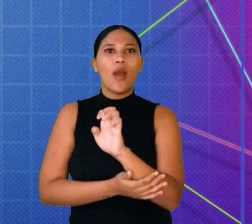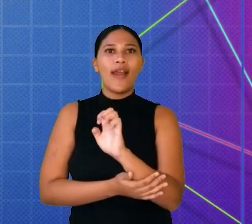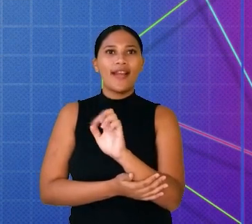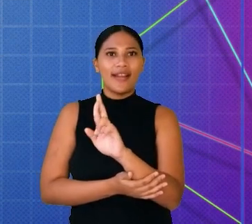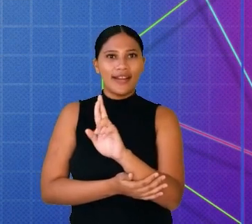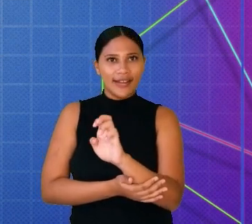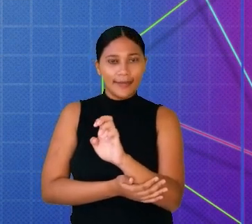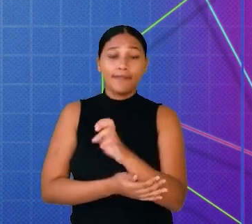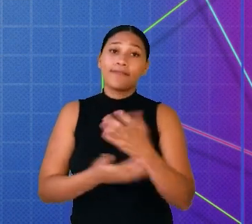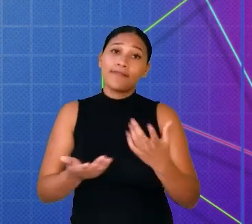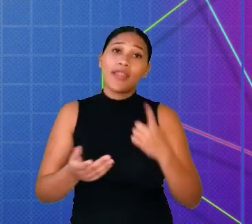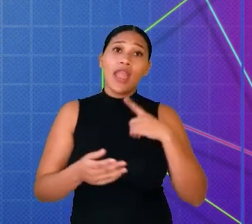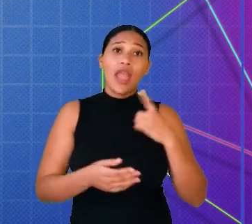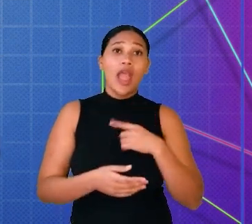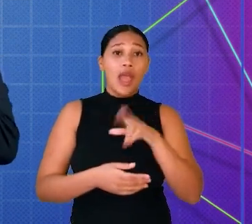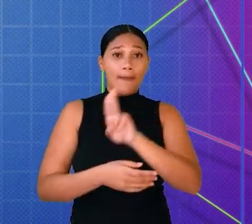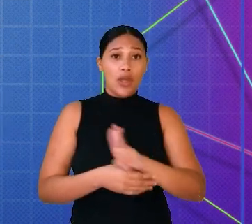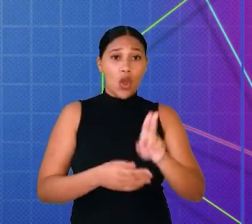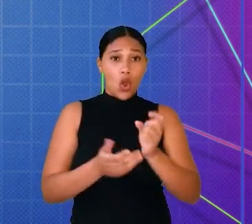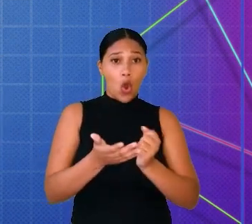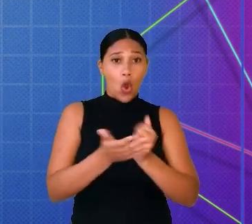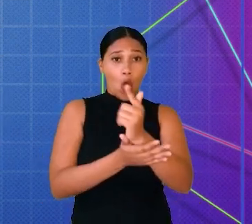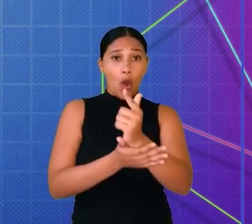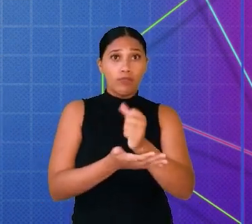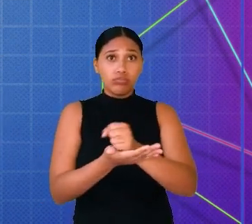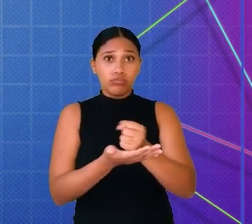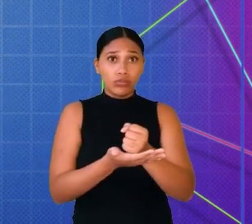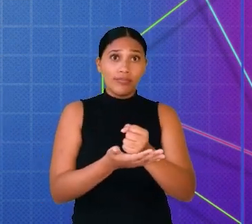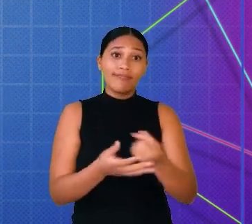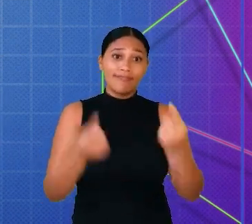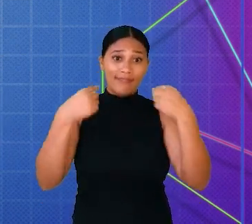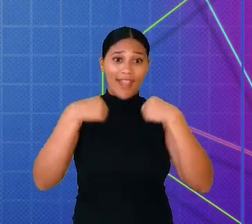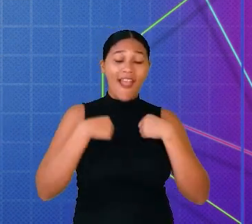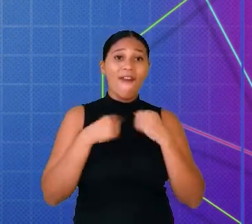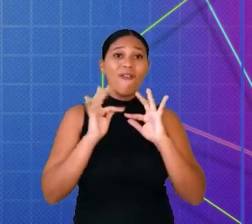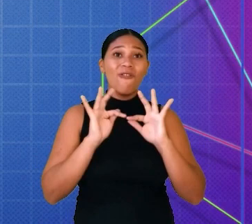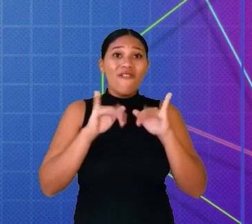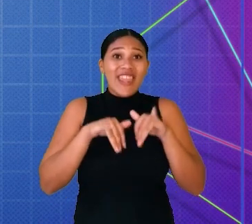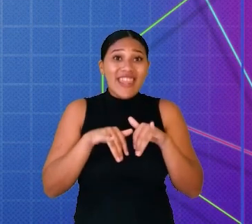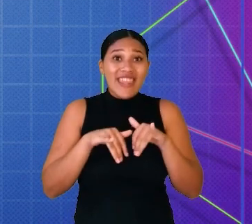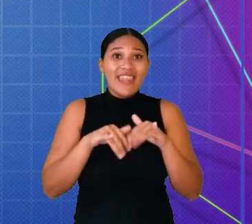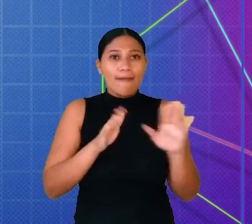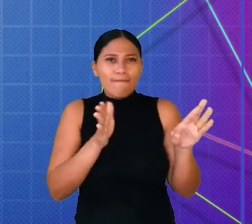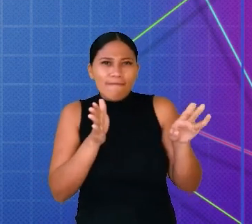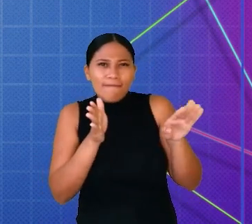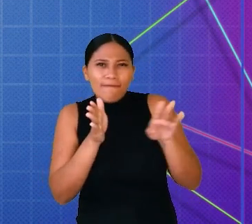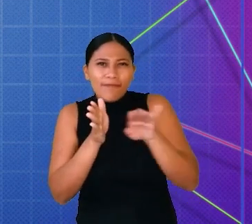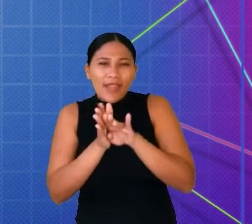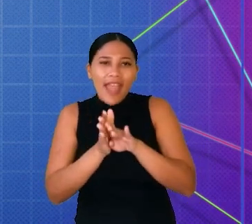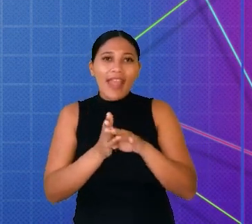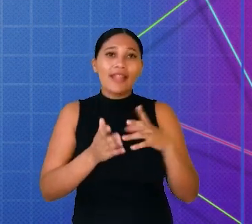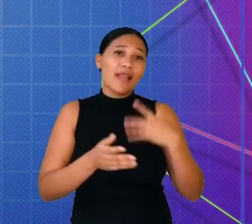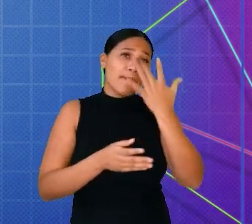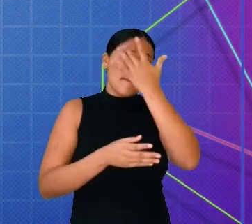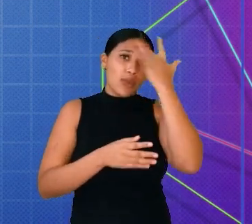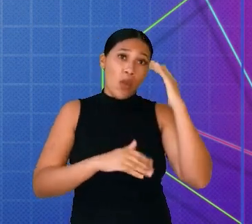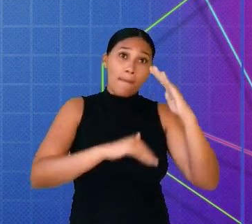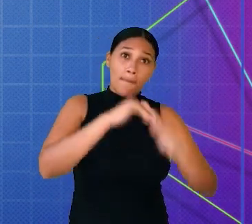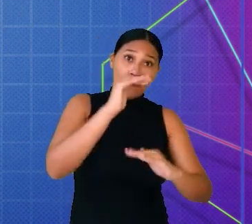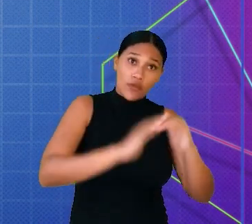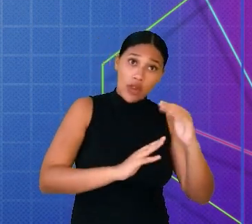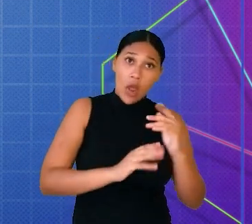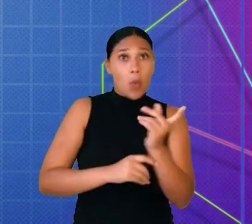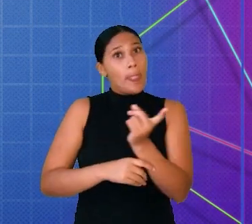fim, nós temos o usuário final como parte desse mercado de jogos, como consumidor final de vários tipos: os jogadores